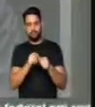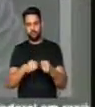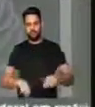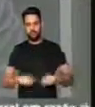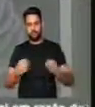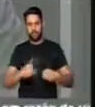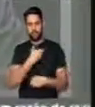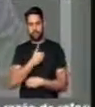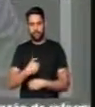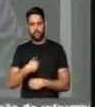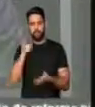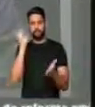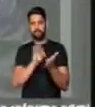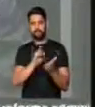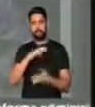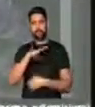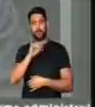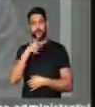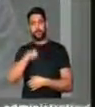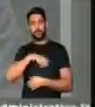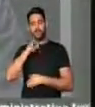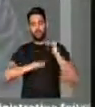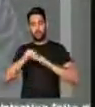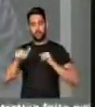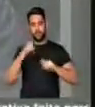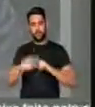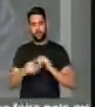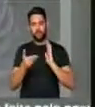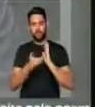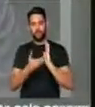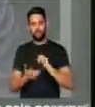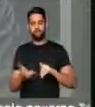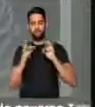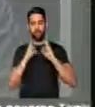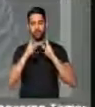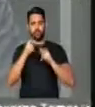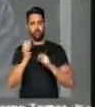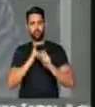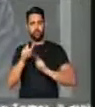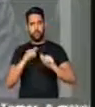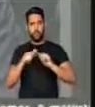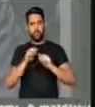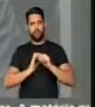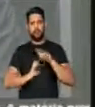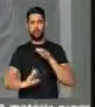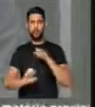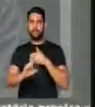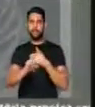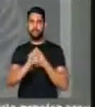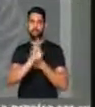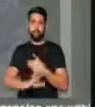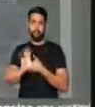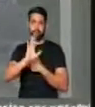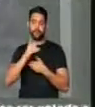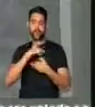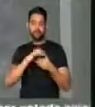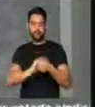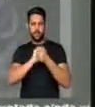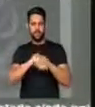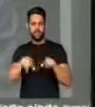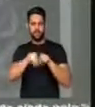público, eficientizadora de nossas ações aqui no Congresso e de toda a máquina executiva nacional. Saúdo